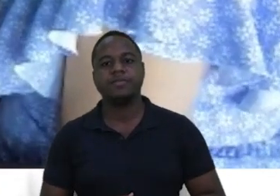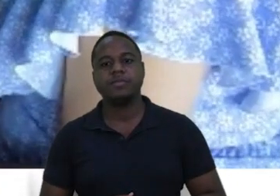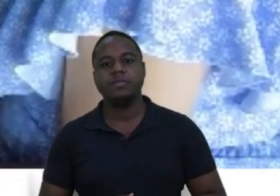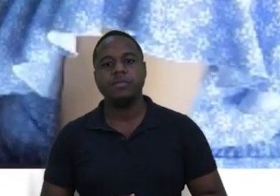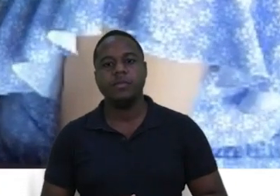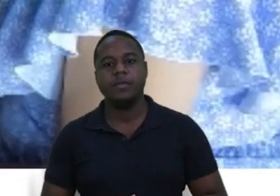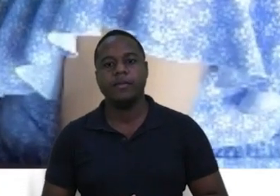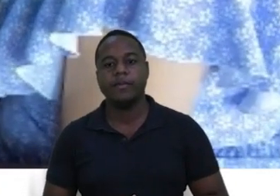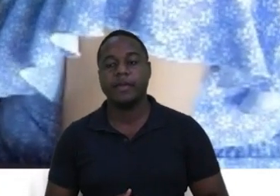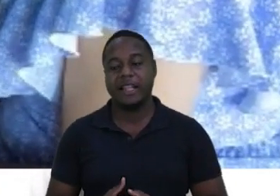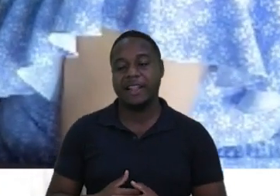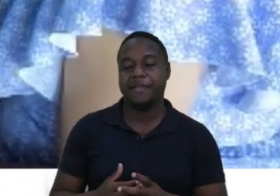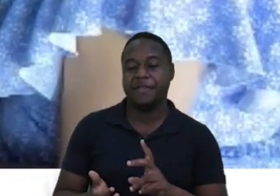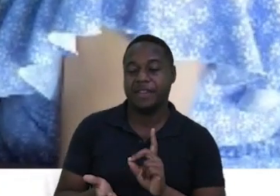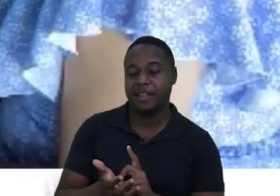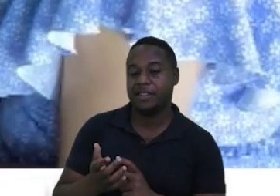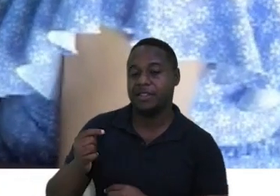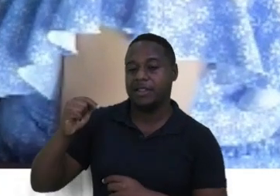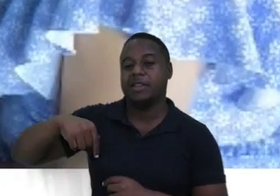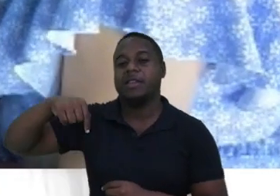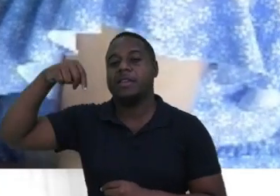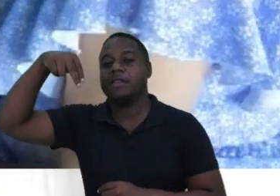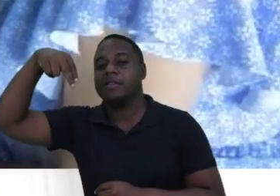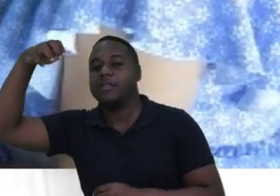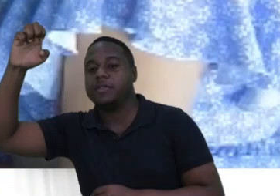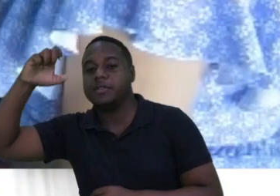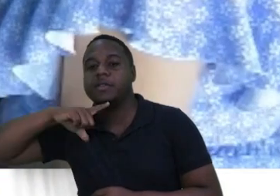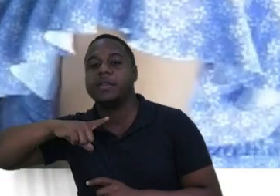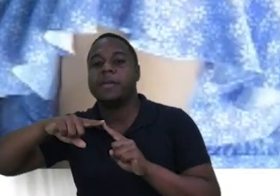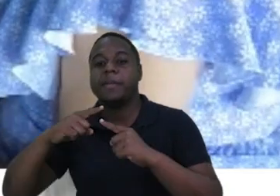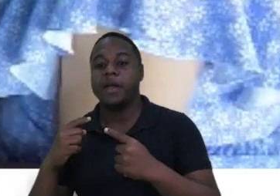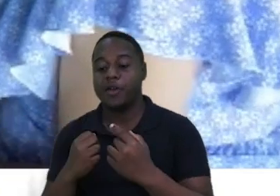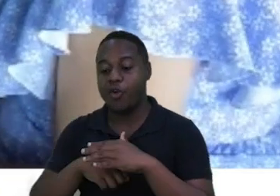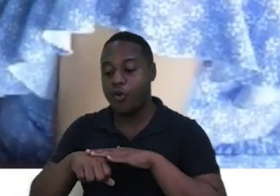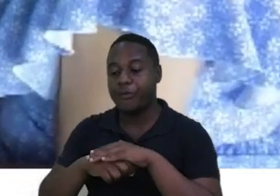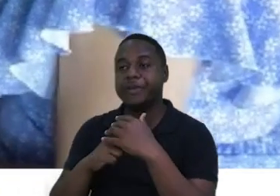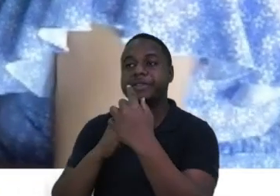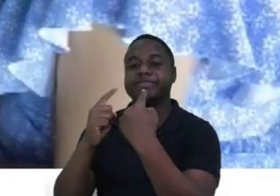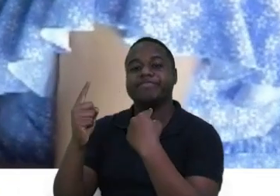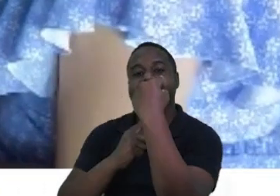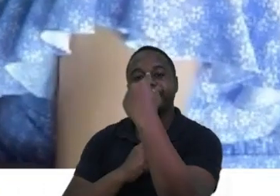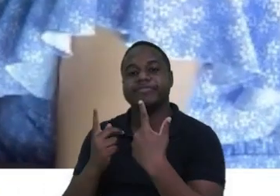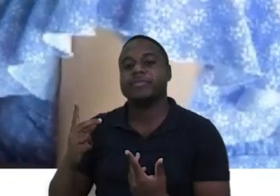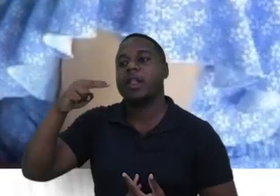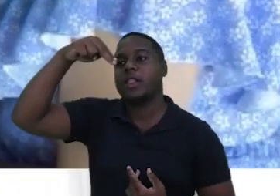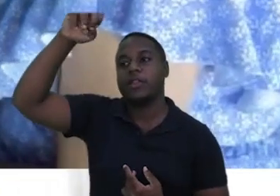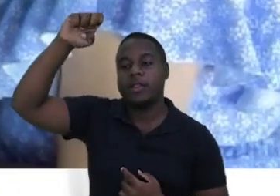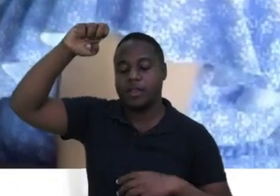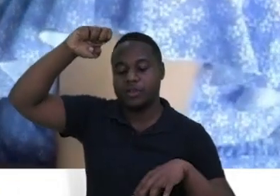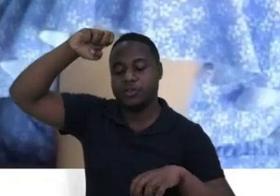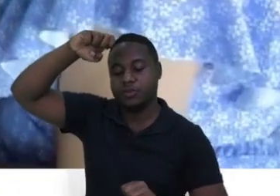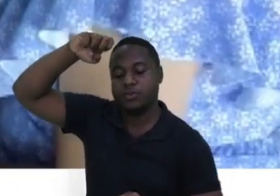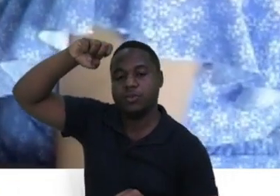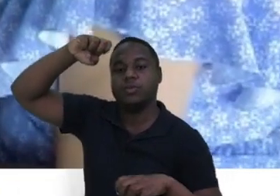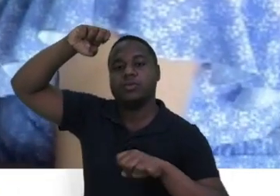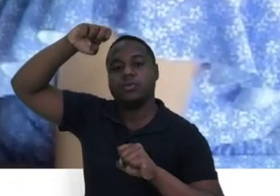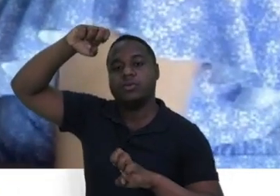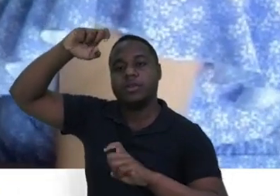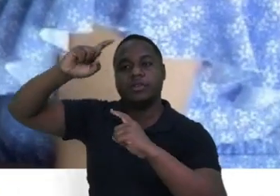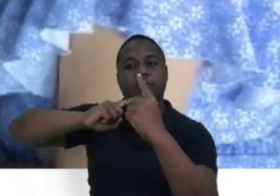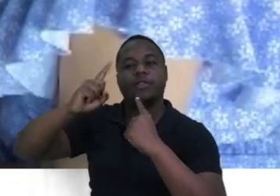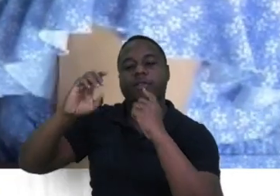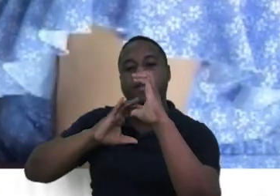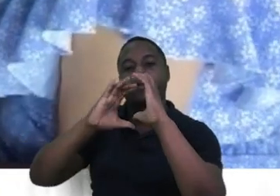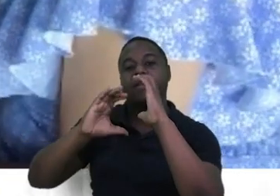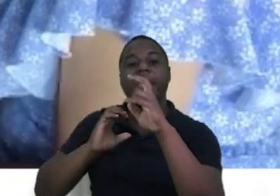a galera daqui, na verdade, carrega muito no sangue, mas não se conversam. Então, se a gente botar um de frente pro outro, se conversarem, vão ver que